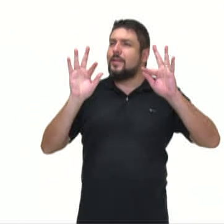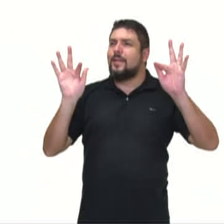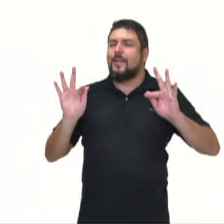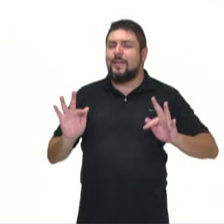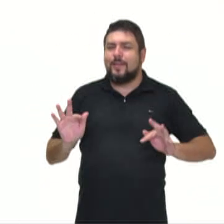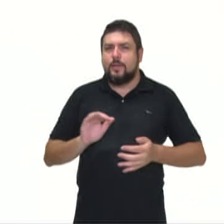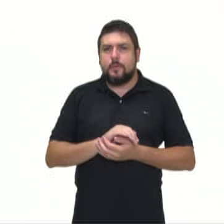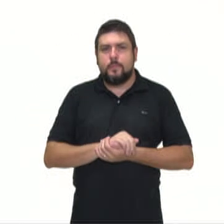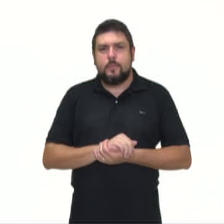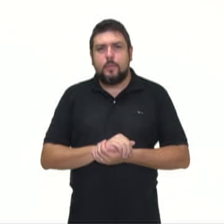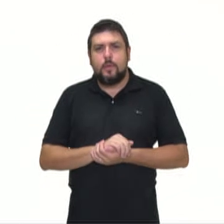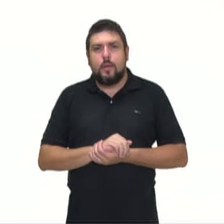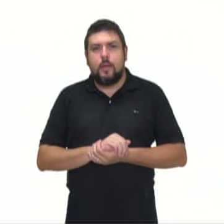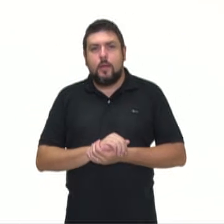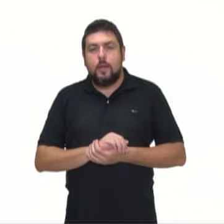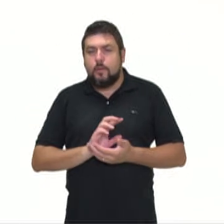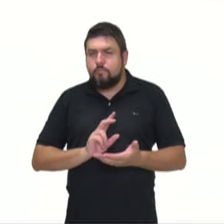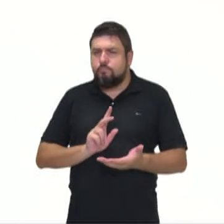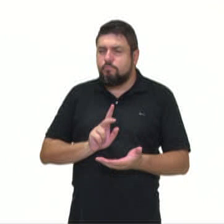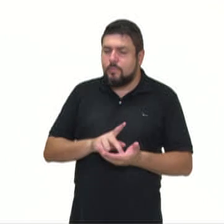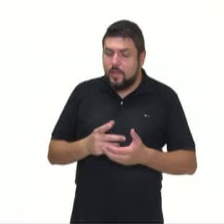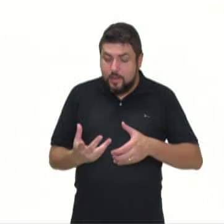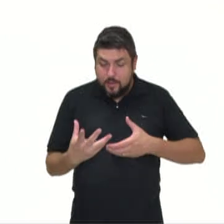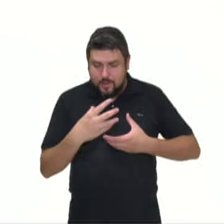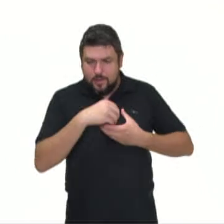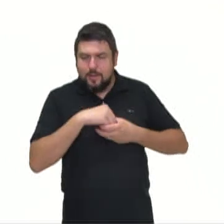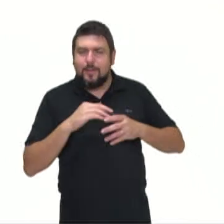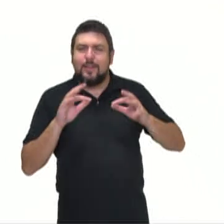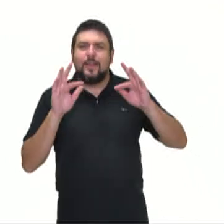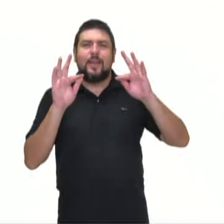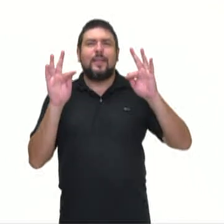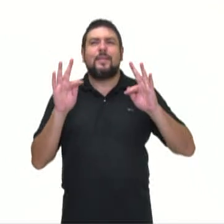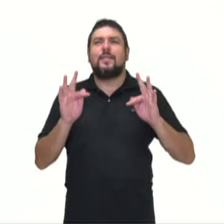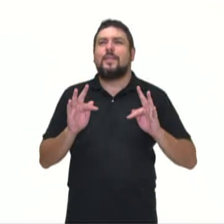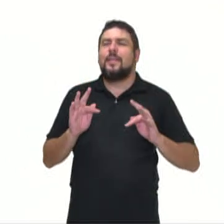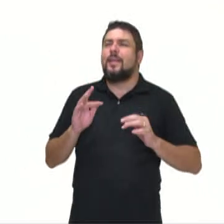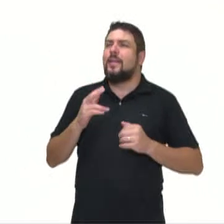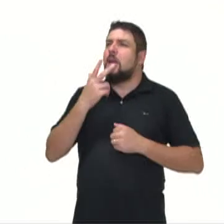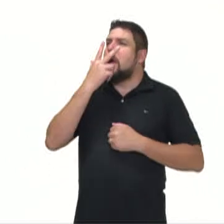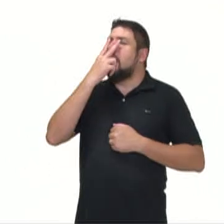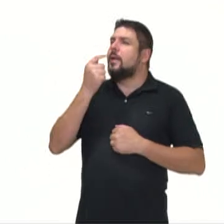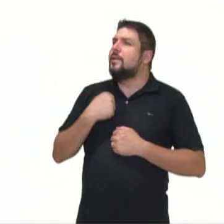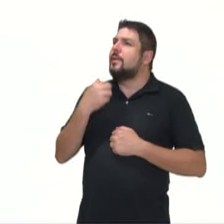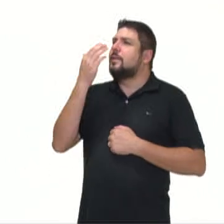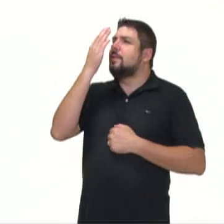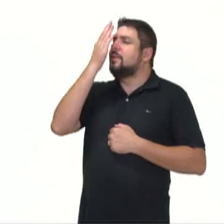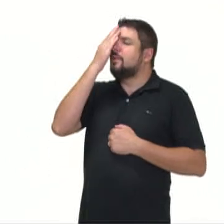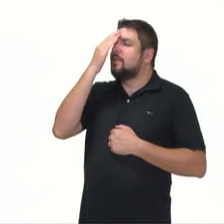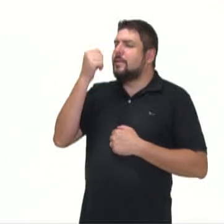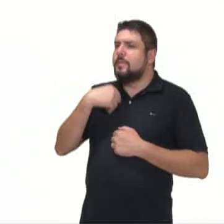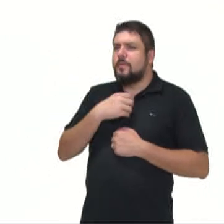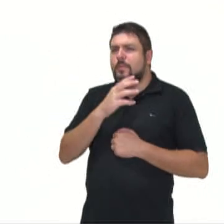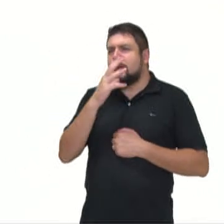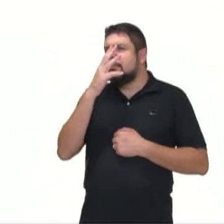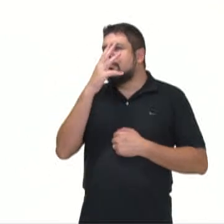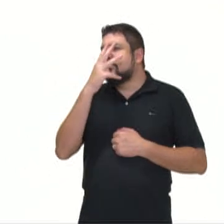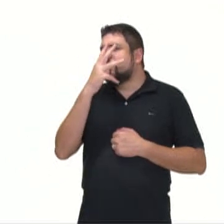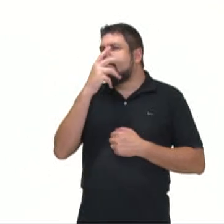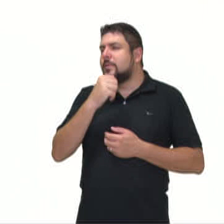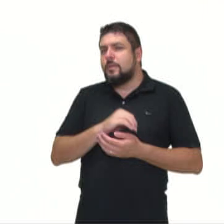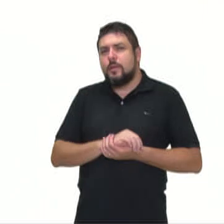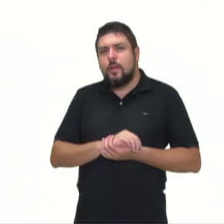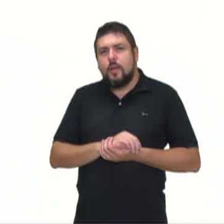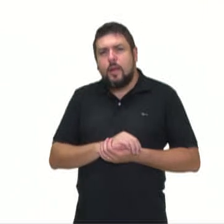felicidade sempre iria ser clandestina para mim. Parece que eu já pressentia. Como demorei! Eu vivia no